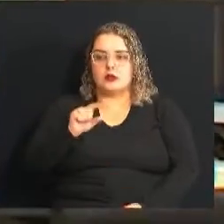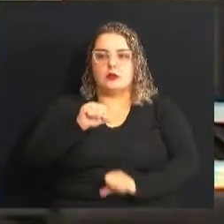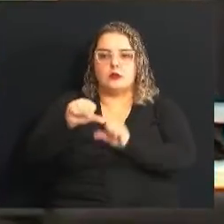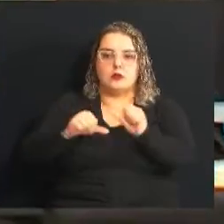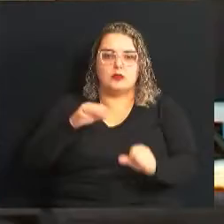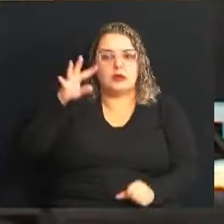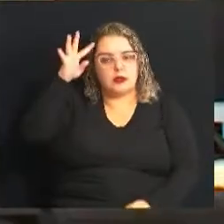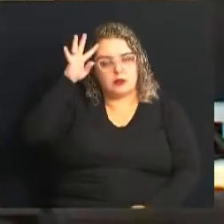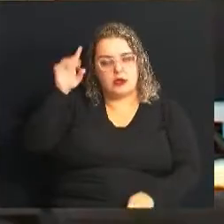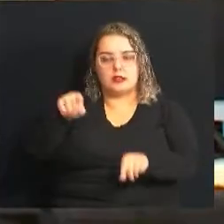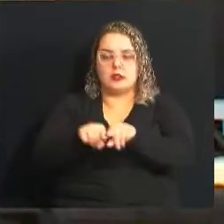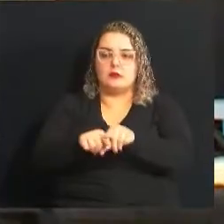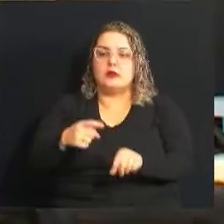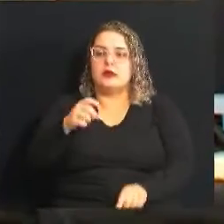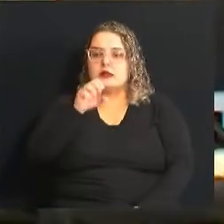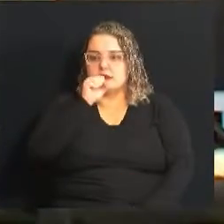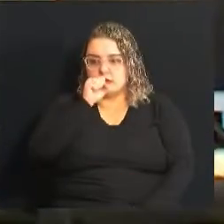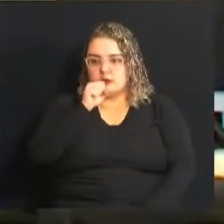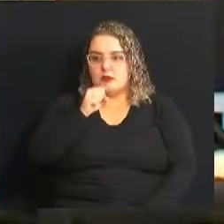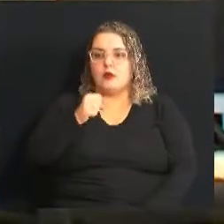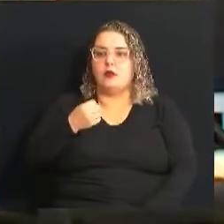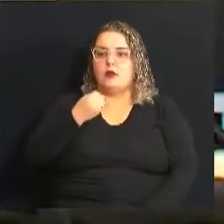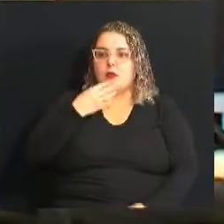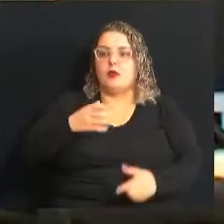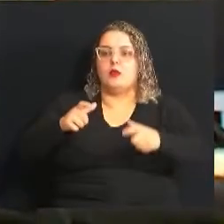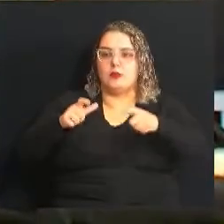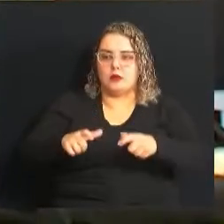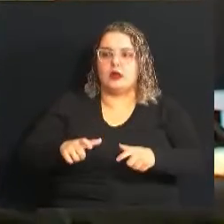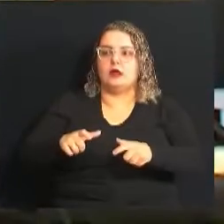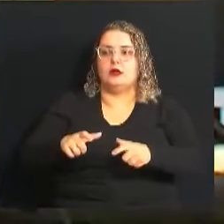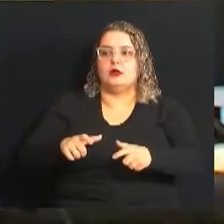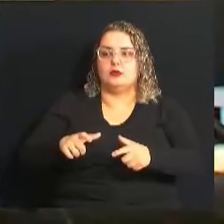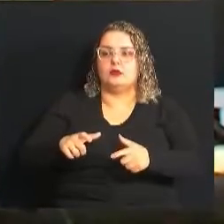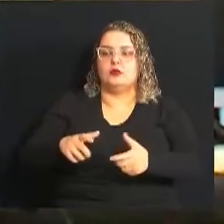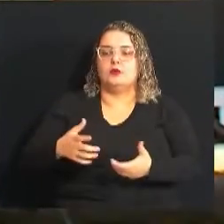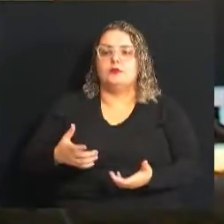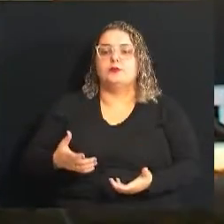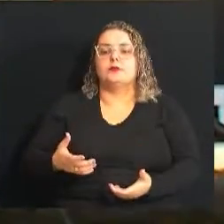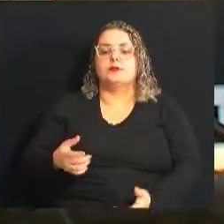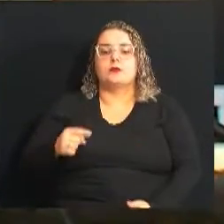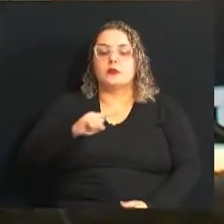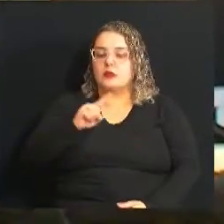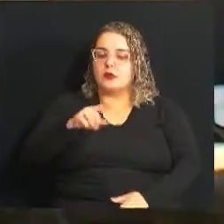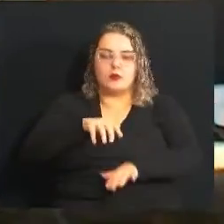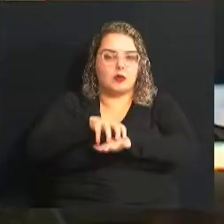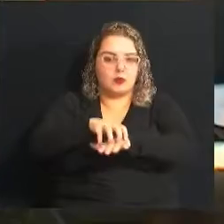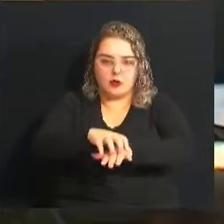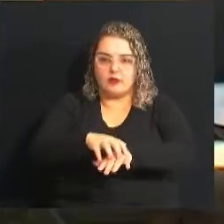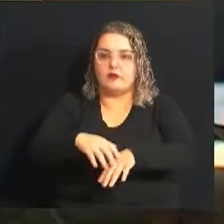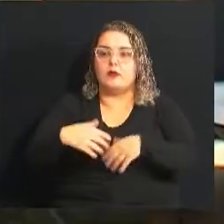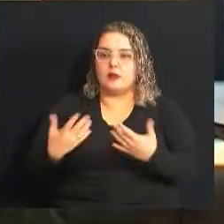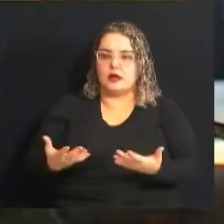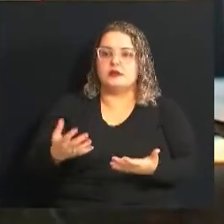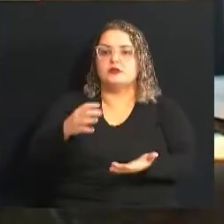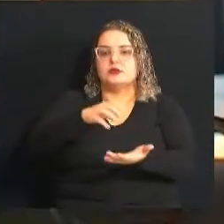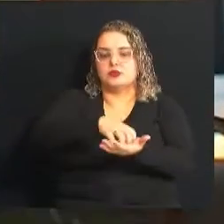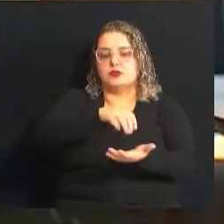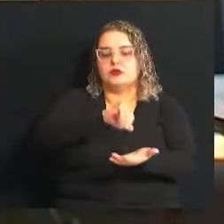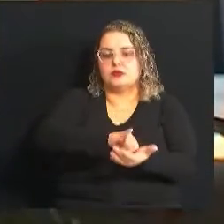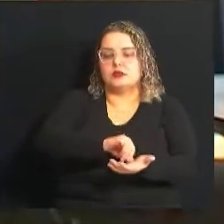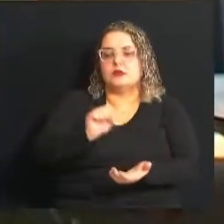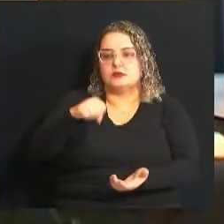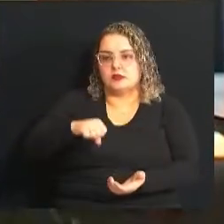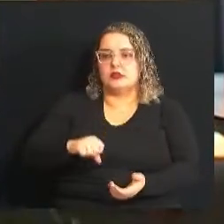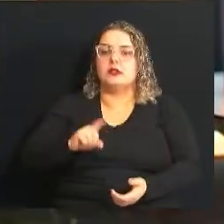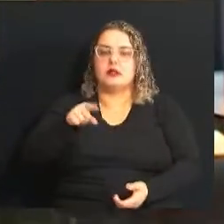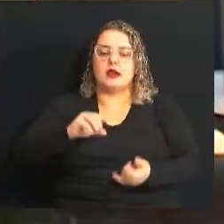sábados. Lembrando que o Bom Prato Móvel não funciona no sábado, mas no centro sim. Que é feijoada, o restante é tudo variado.